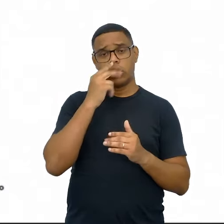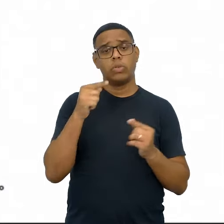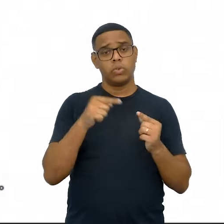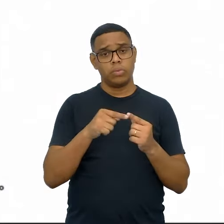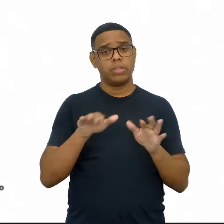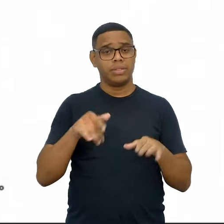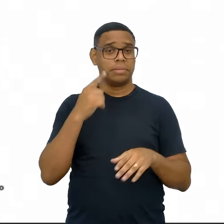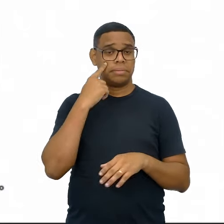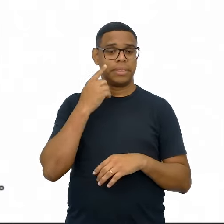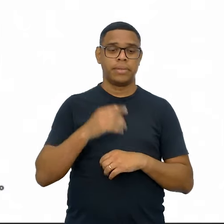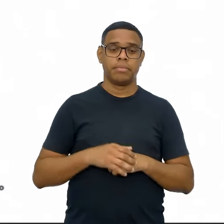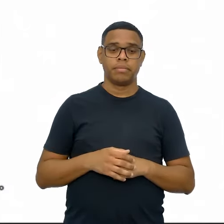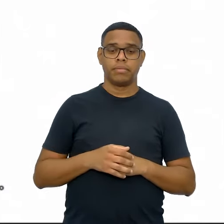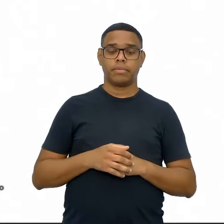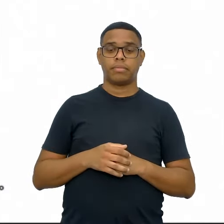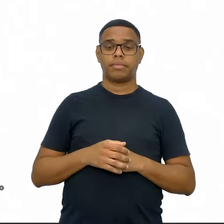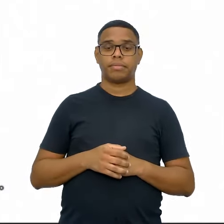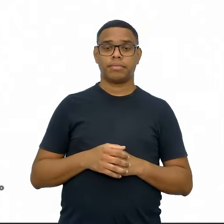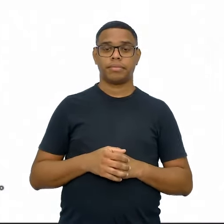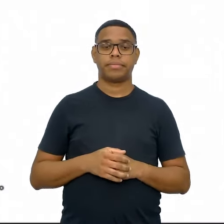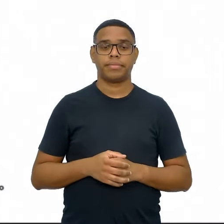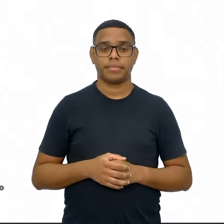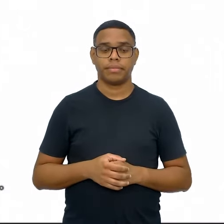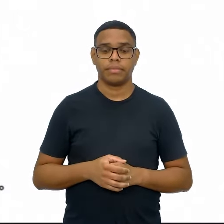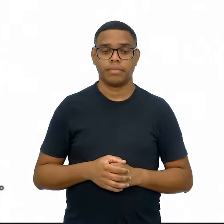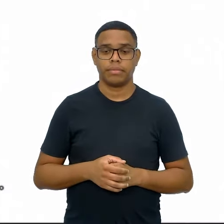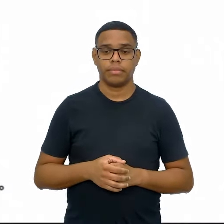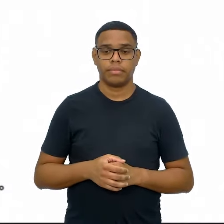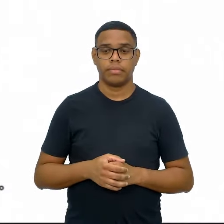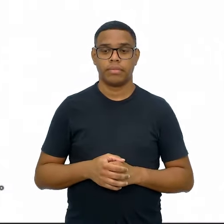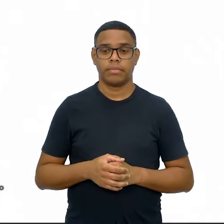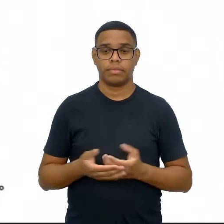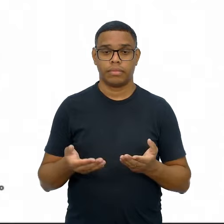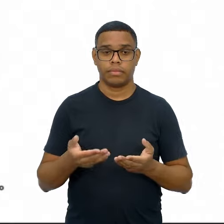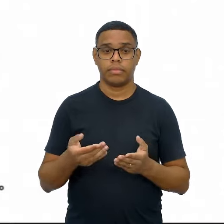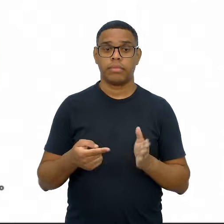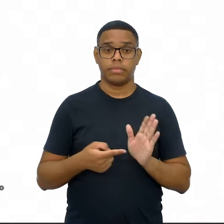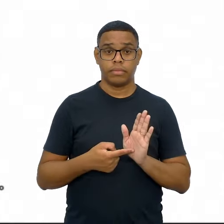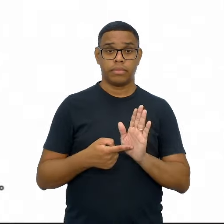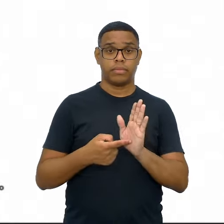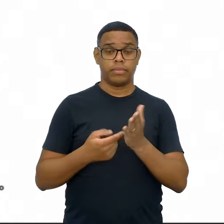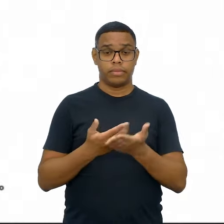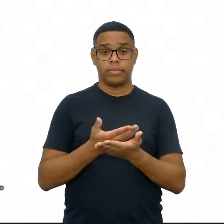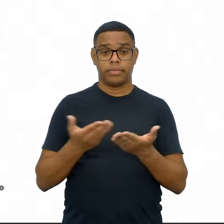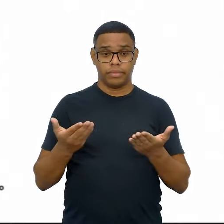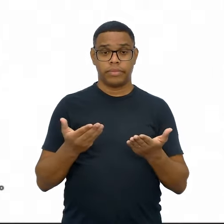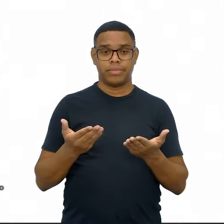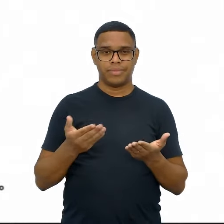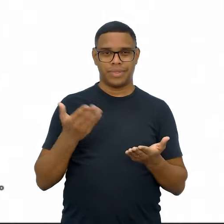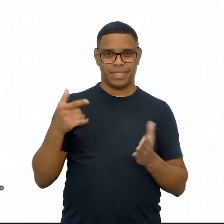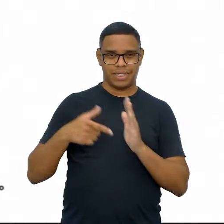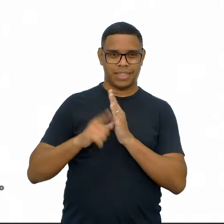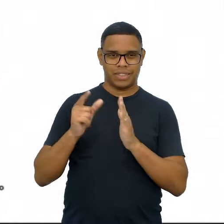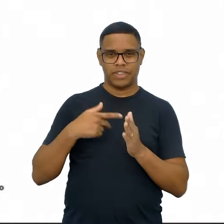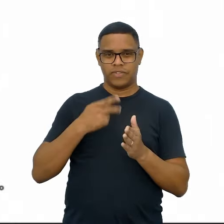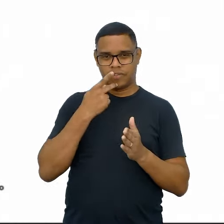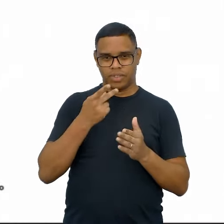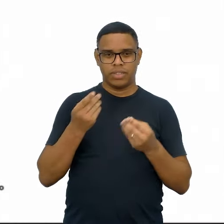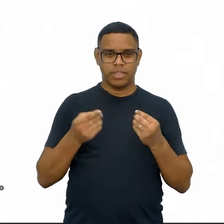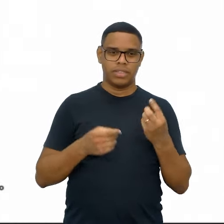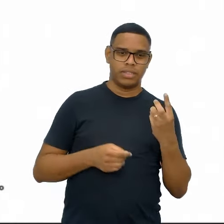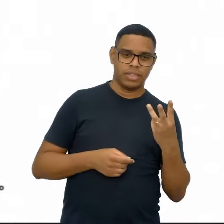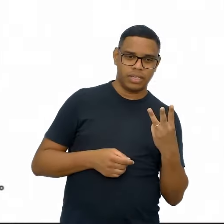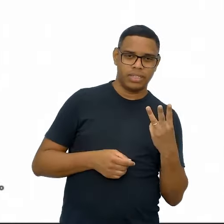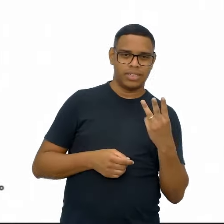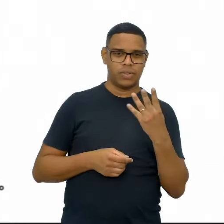aí, né? Bom, agora eu vou trazer para vocês, no comecinho eu disse que a gente ia ficar entre a 3 e